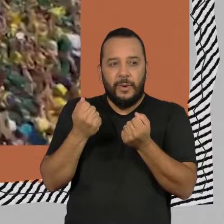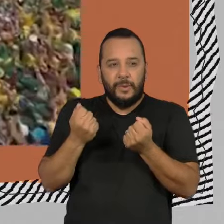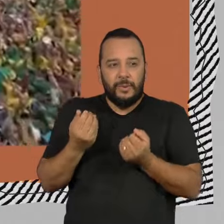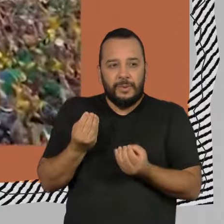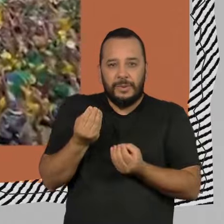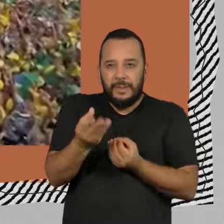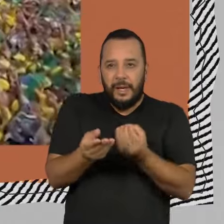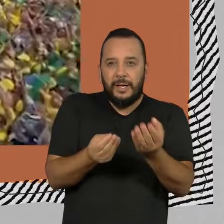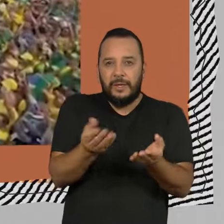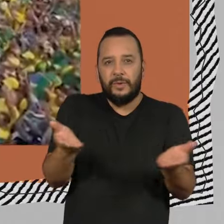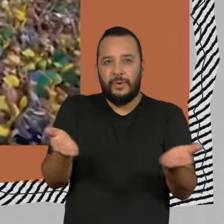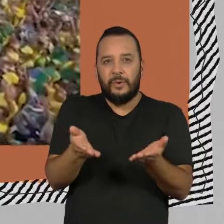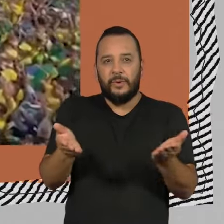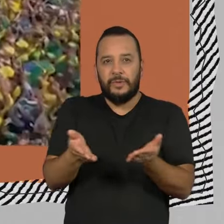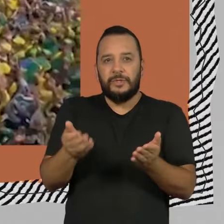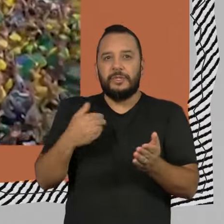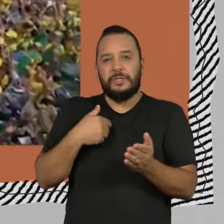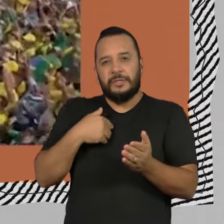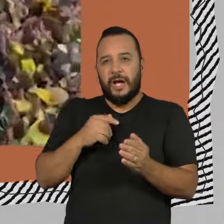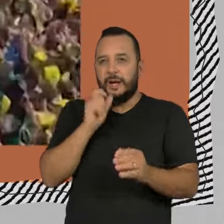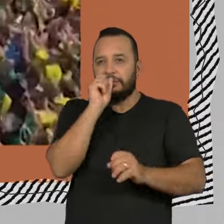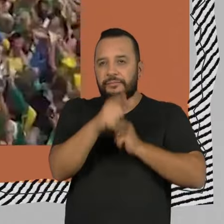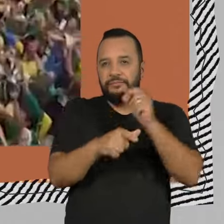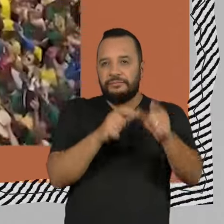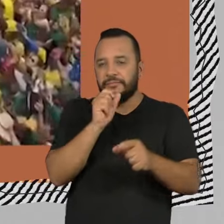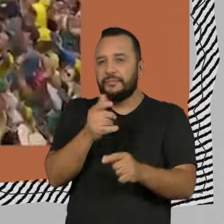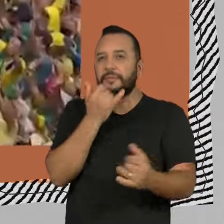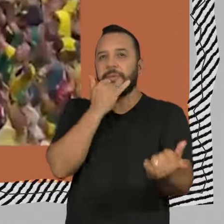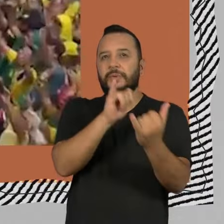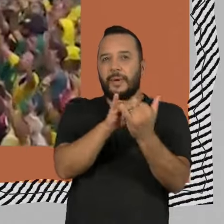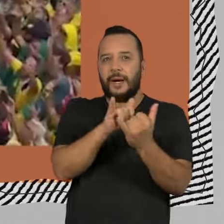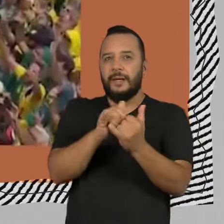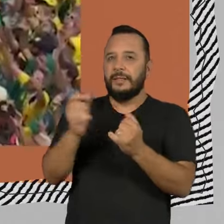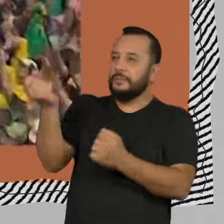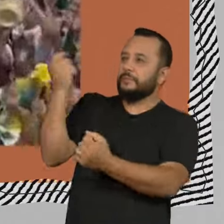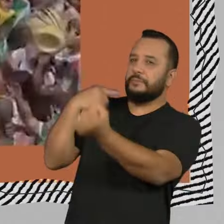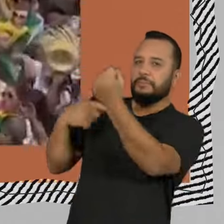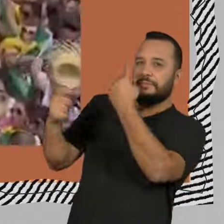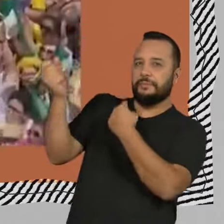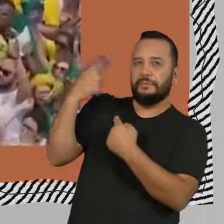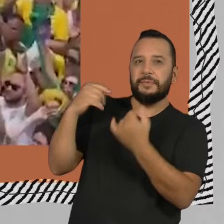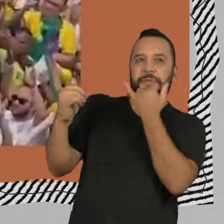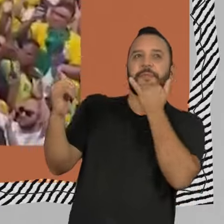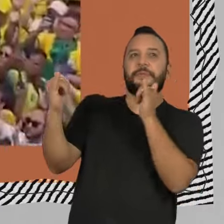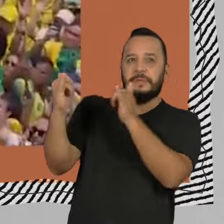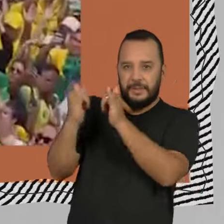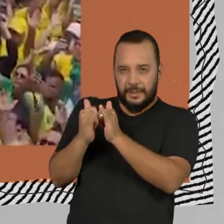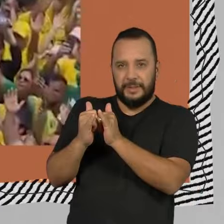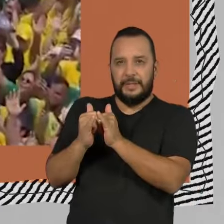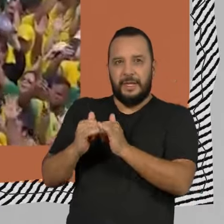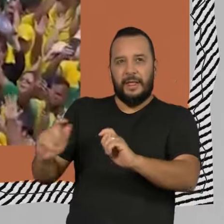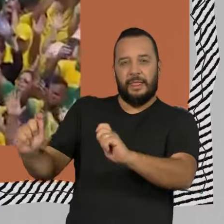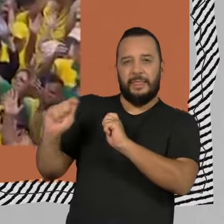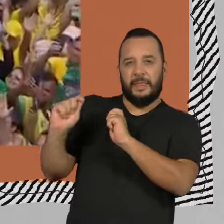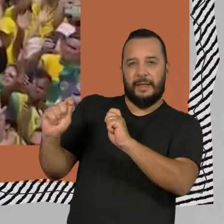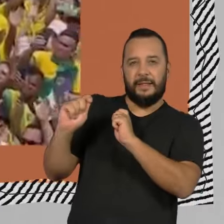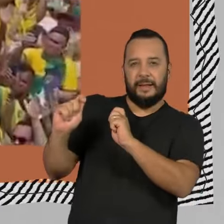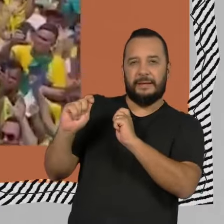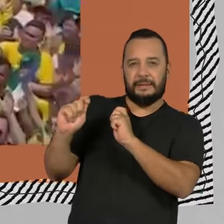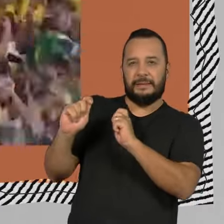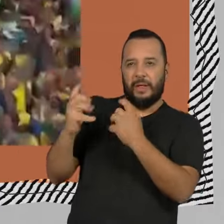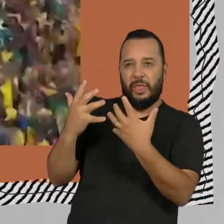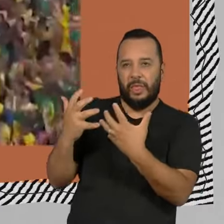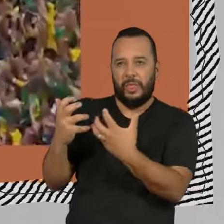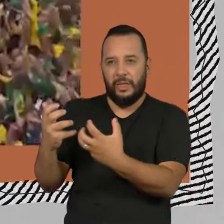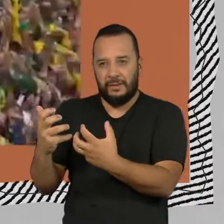nos dai hoje Perdoai nossas ofensas assim como nós perdoamos a quems of não nos deixeis